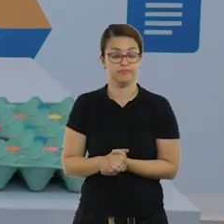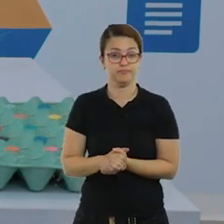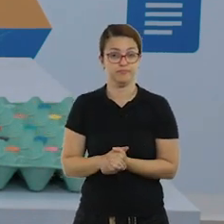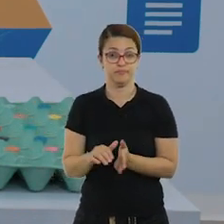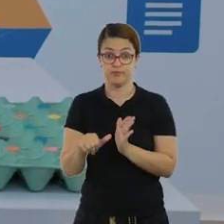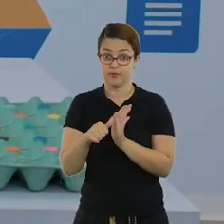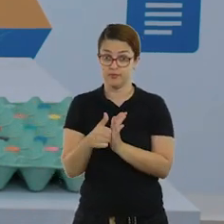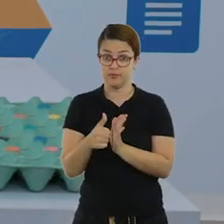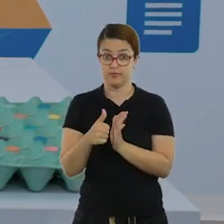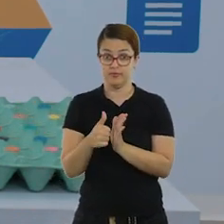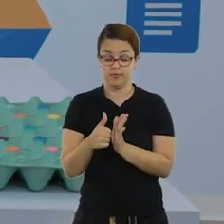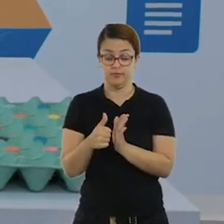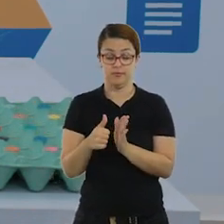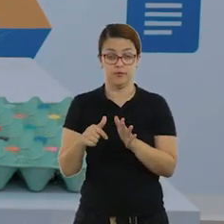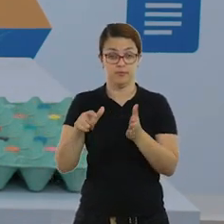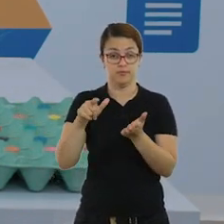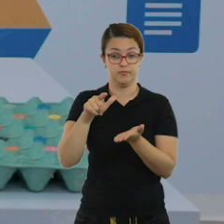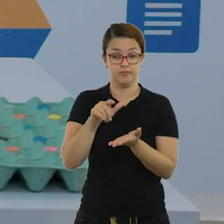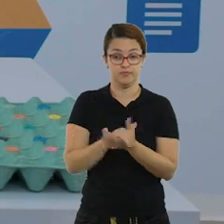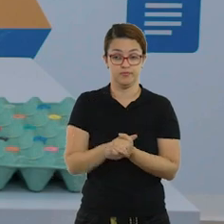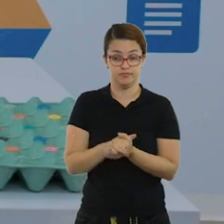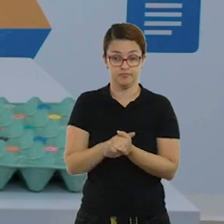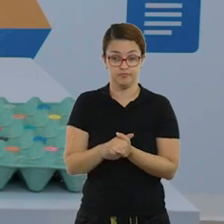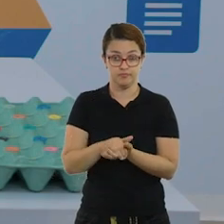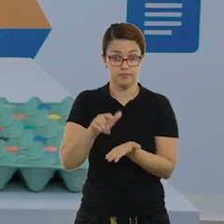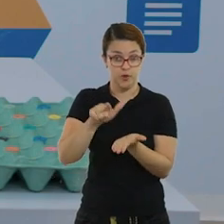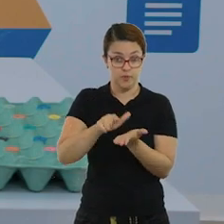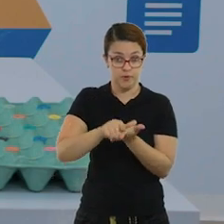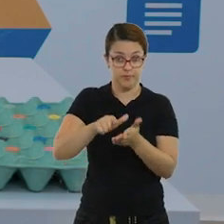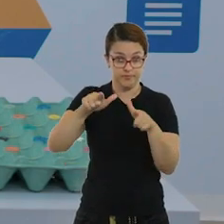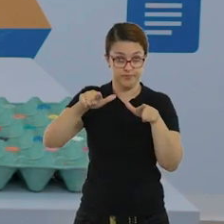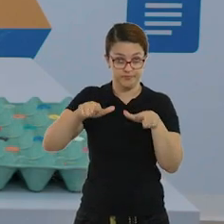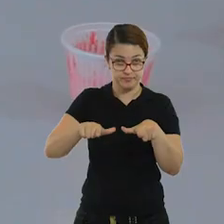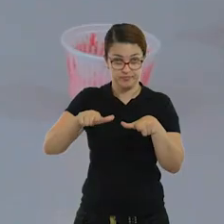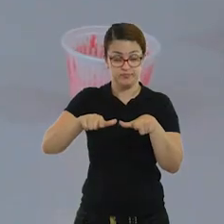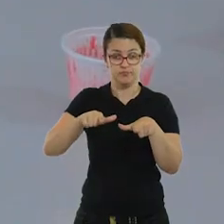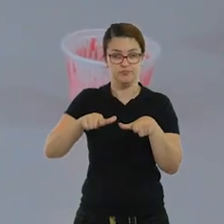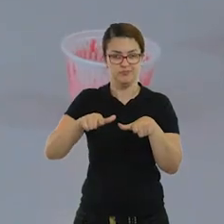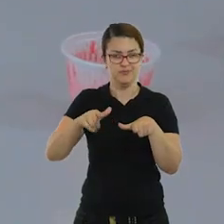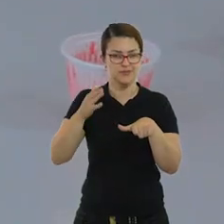você vai jogar alguns pontinhos de tinta na folha,